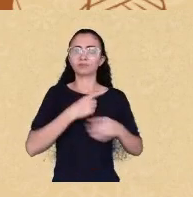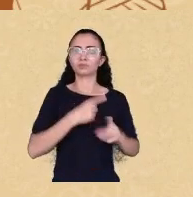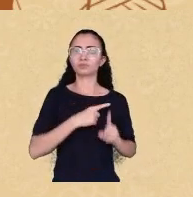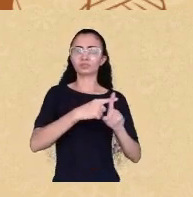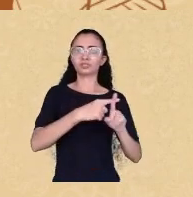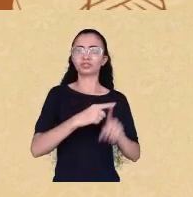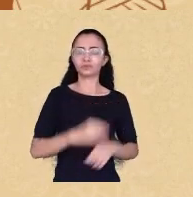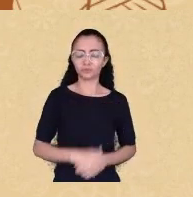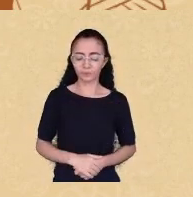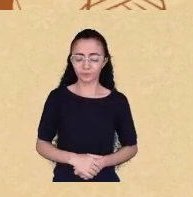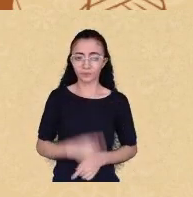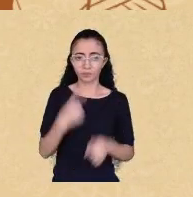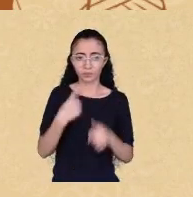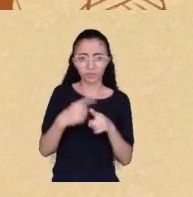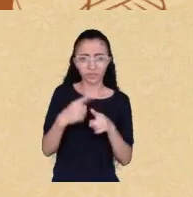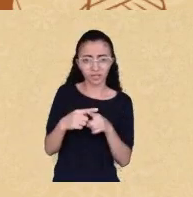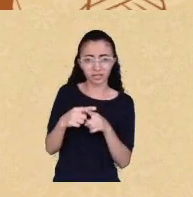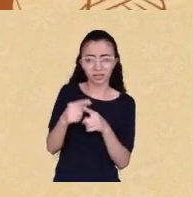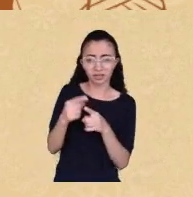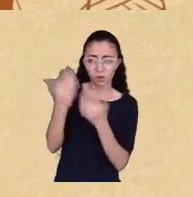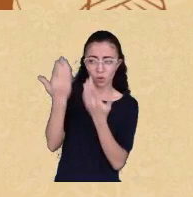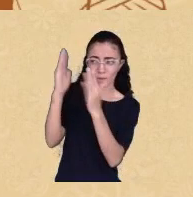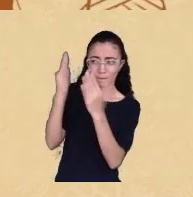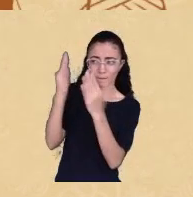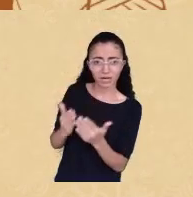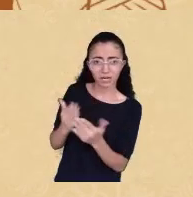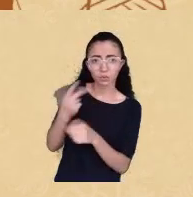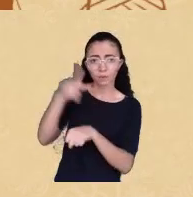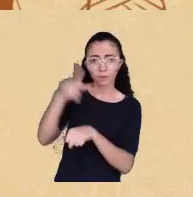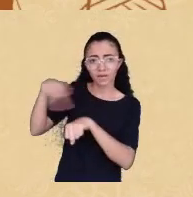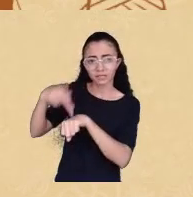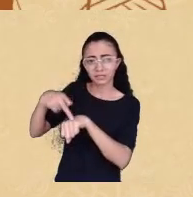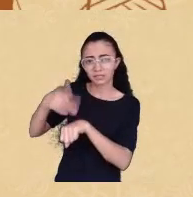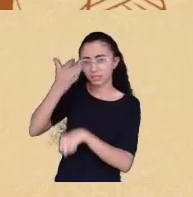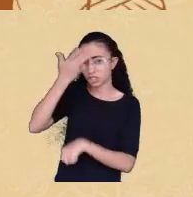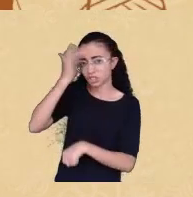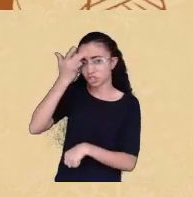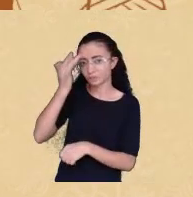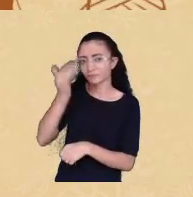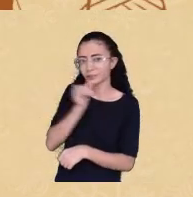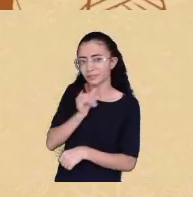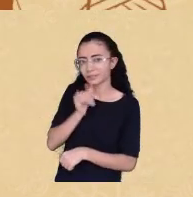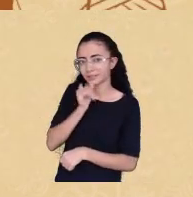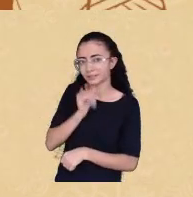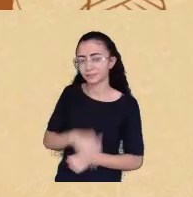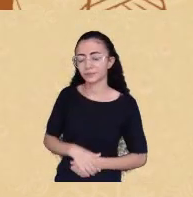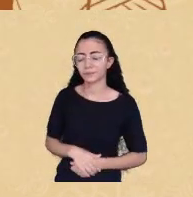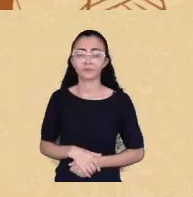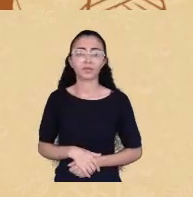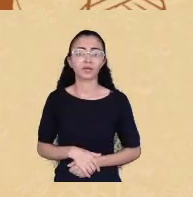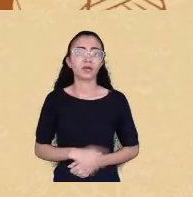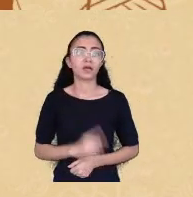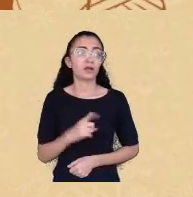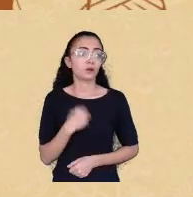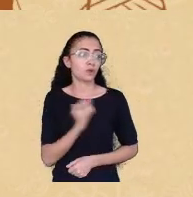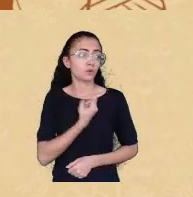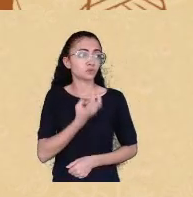Índia, para mim ficou mais evidente. Por mais que nós somos uma cultura... Brasil,